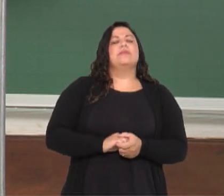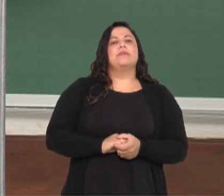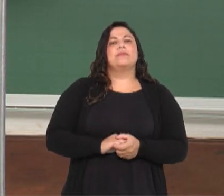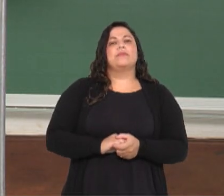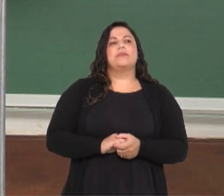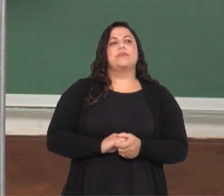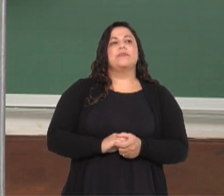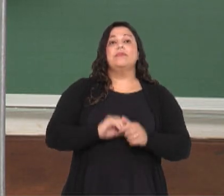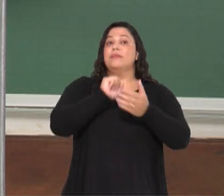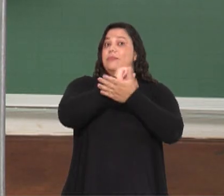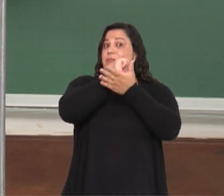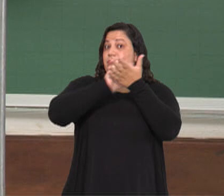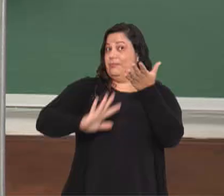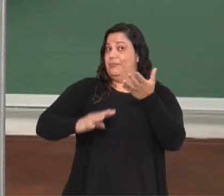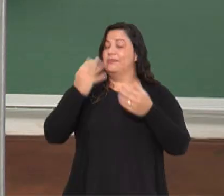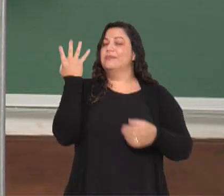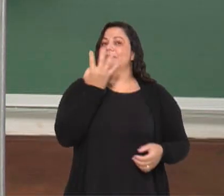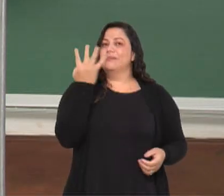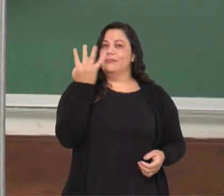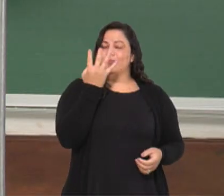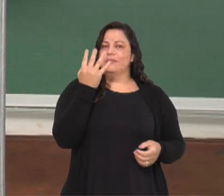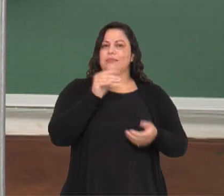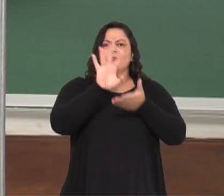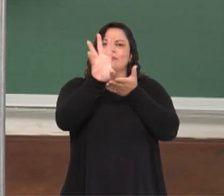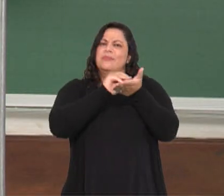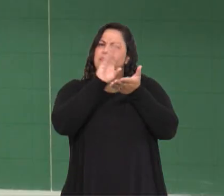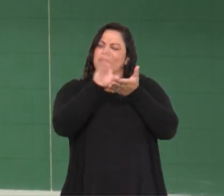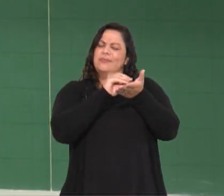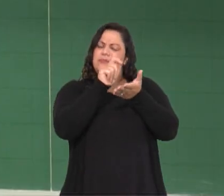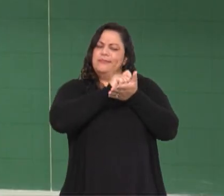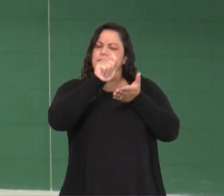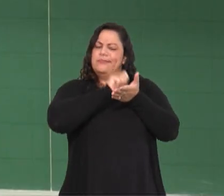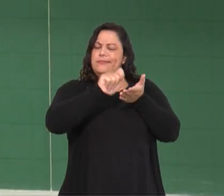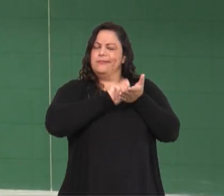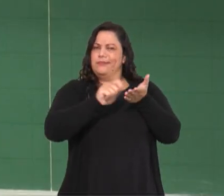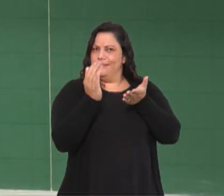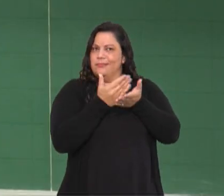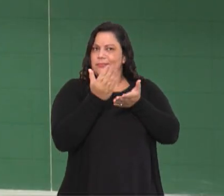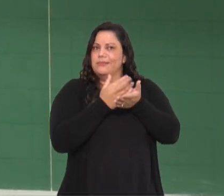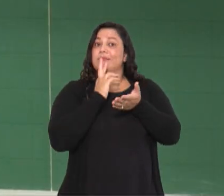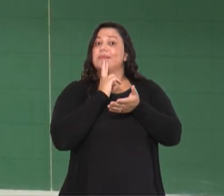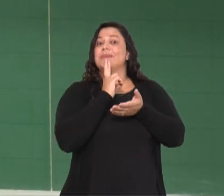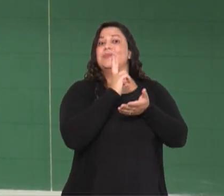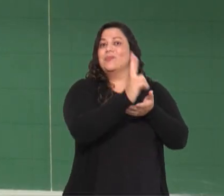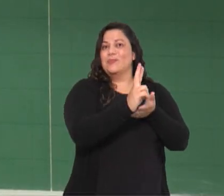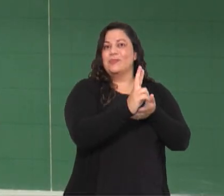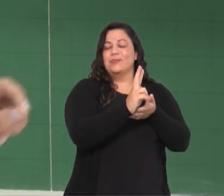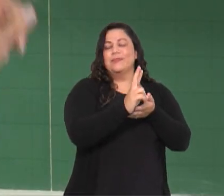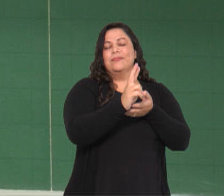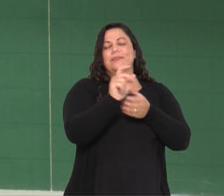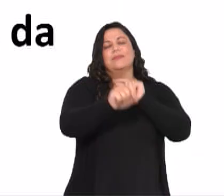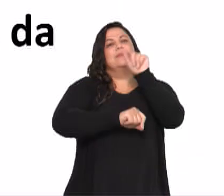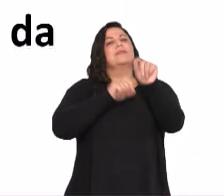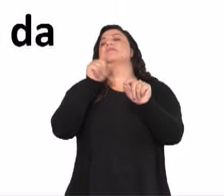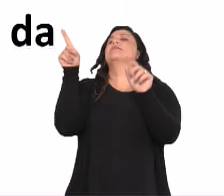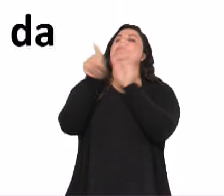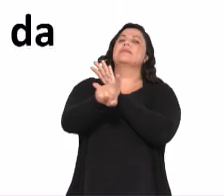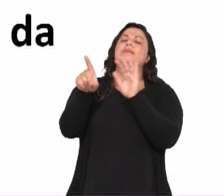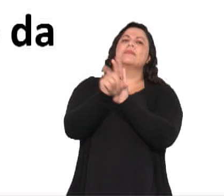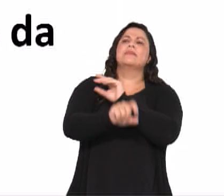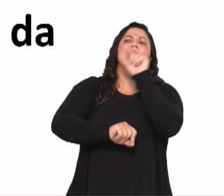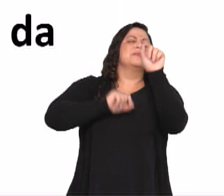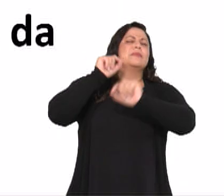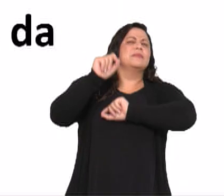Atividade 4. Então vamos lá, anotem aí no caderno de vocês e respondam as seguintes perguntas. Quais